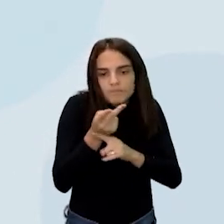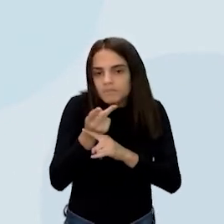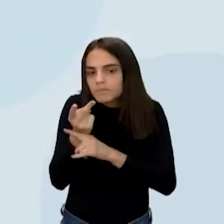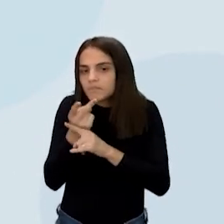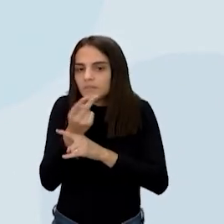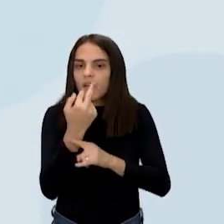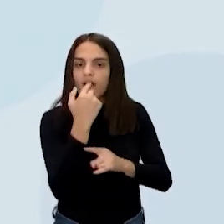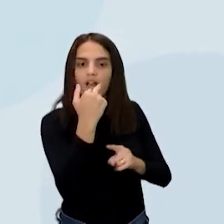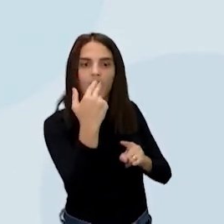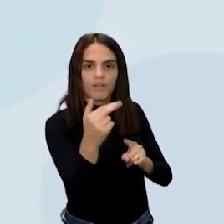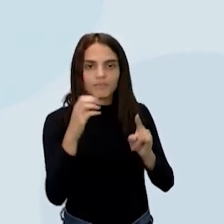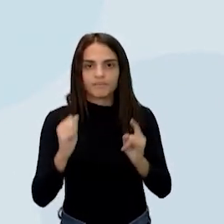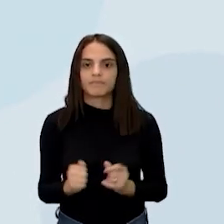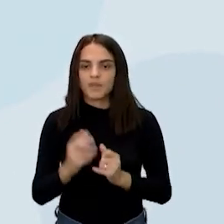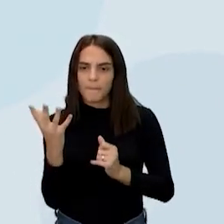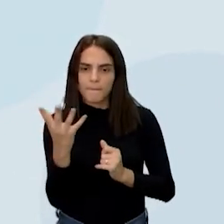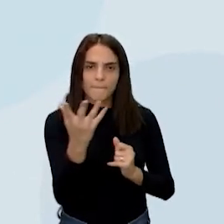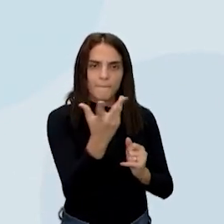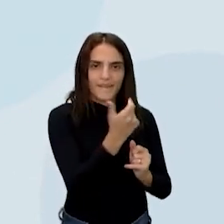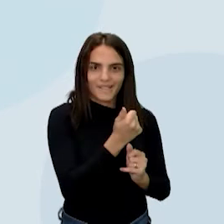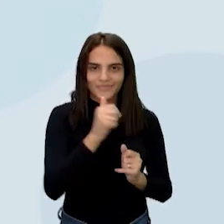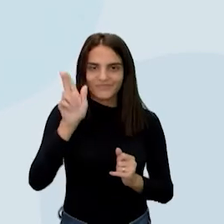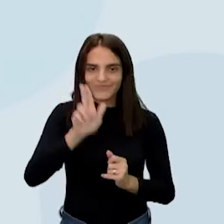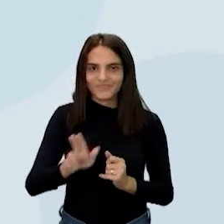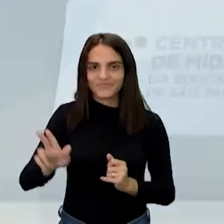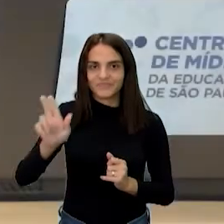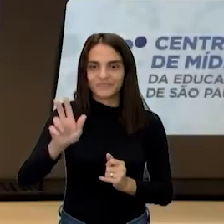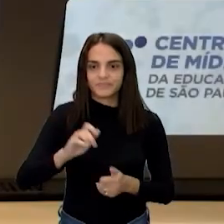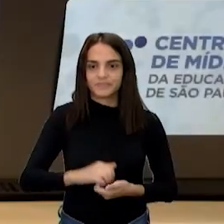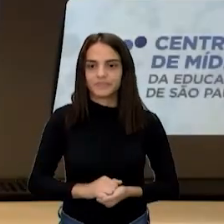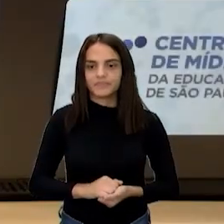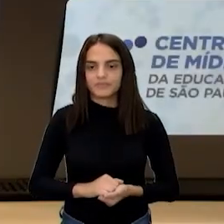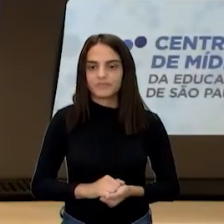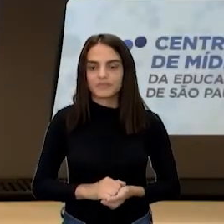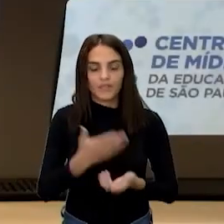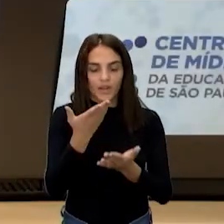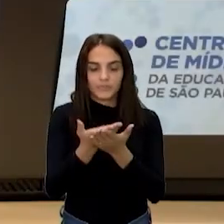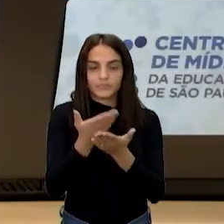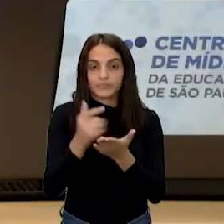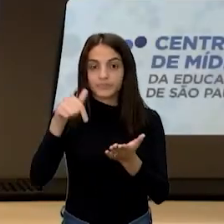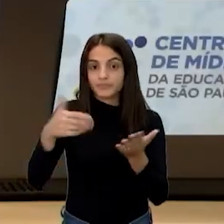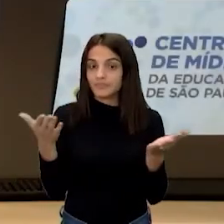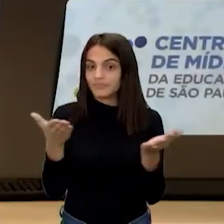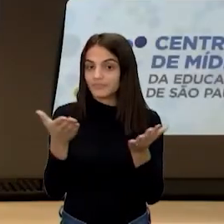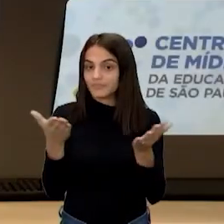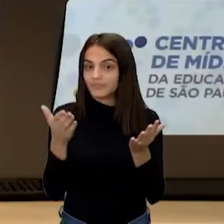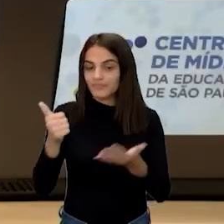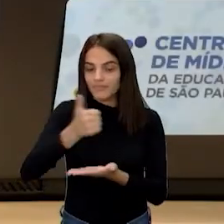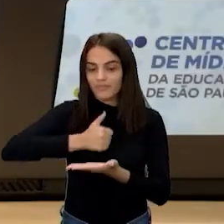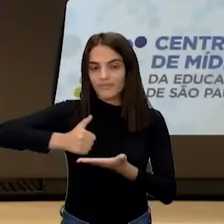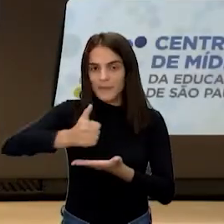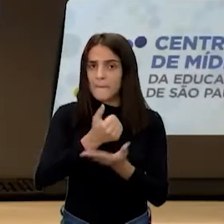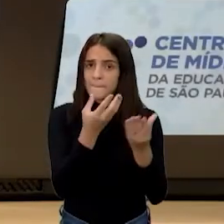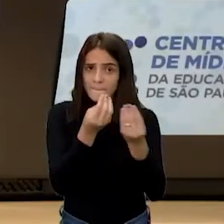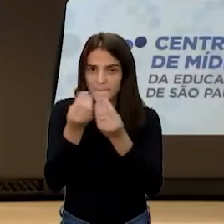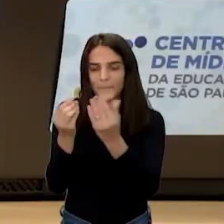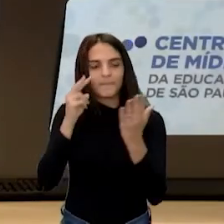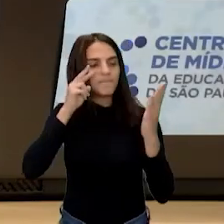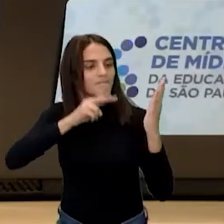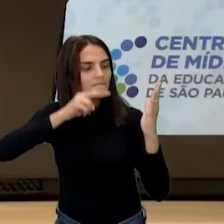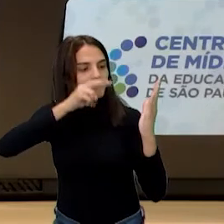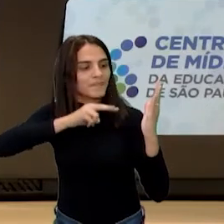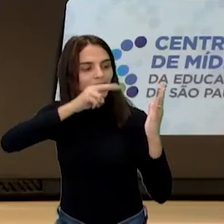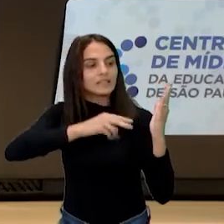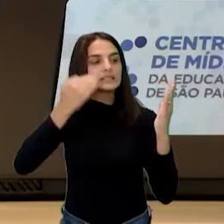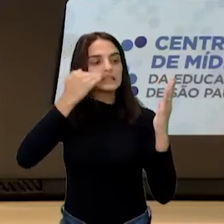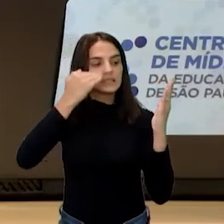estratégias linguísticas de persuasão utilizadas. Então, a nossa aula de hoje será baseada em bastante leitura,